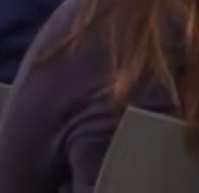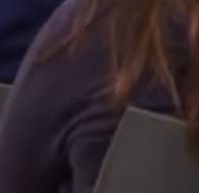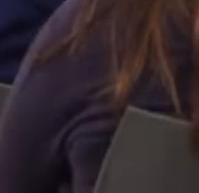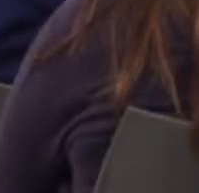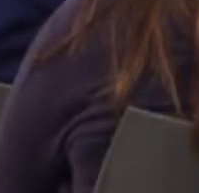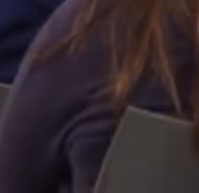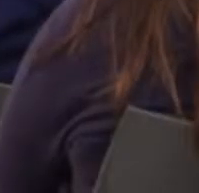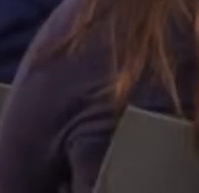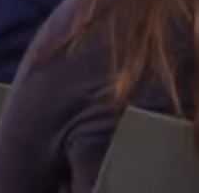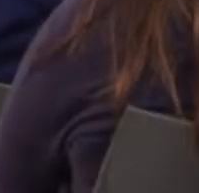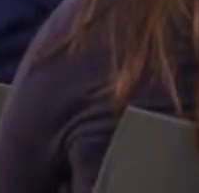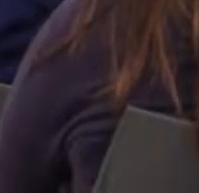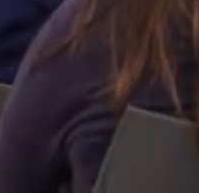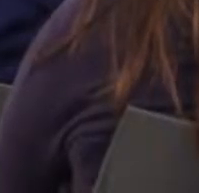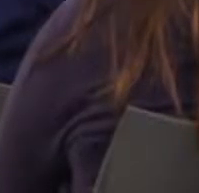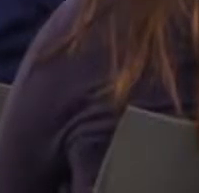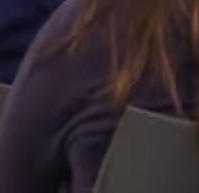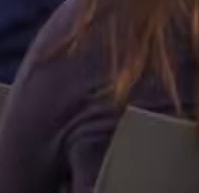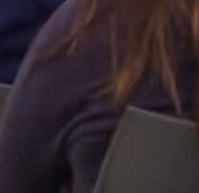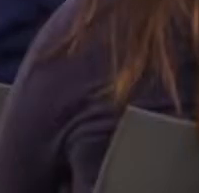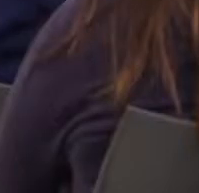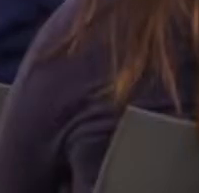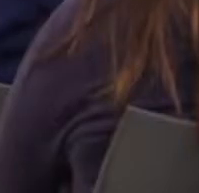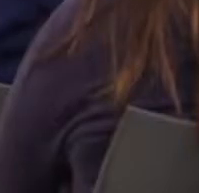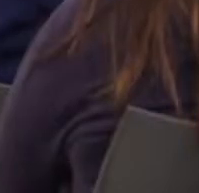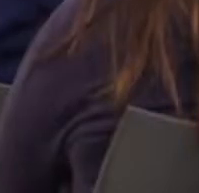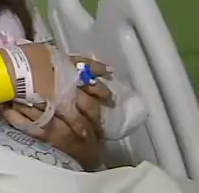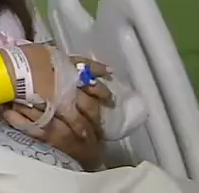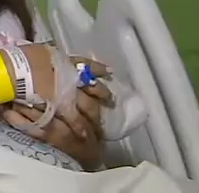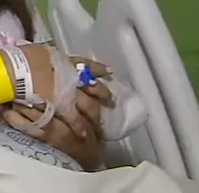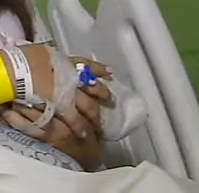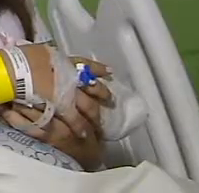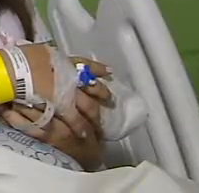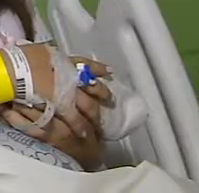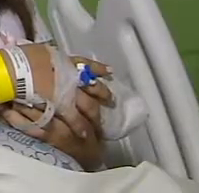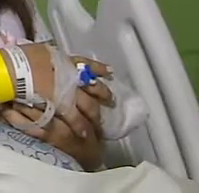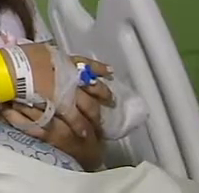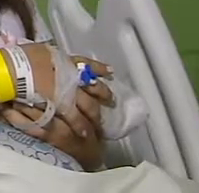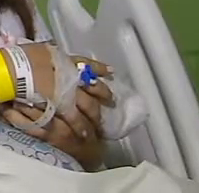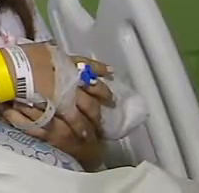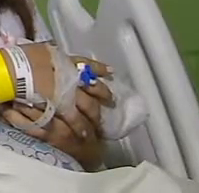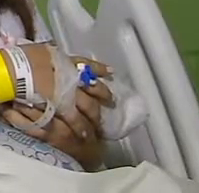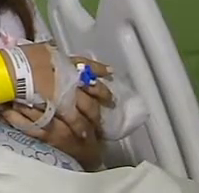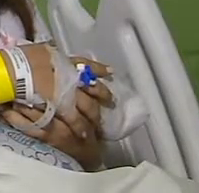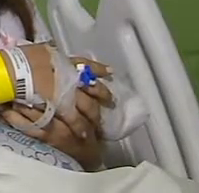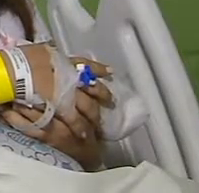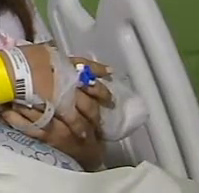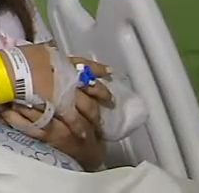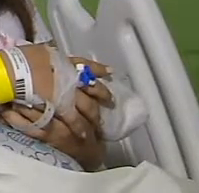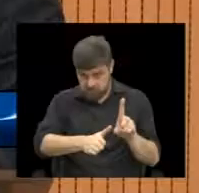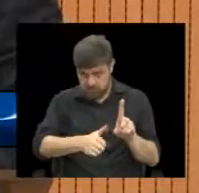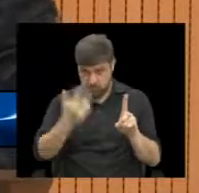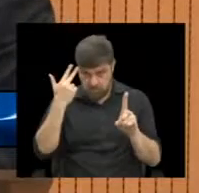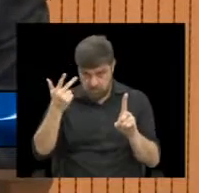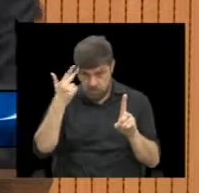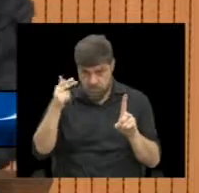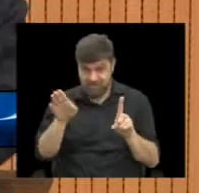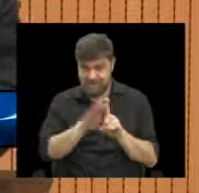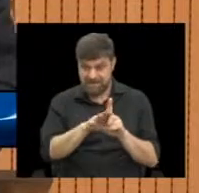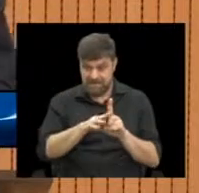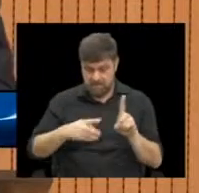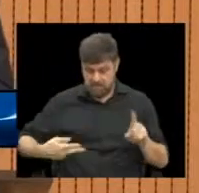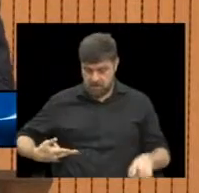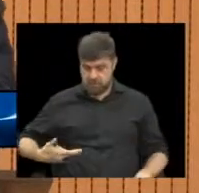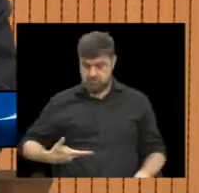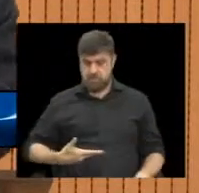maternidade de Campinas realiza uma média de 1.000 partos por mês, a metade formada por pacientes do SUS. Nós temos